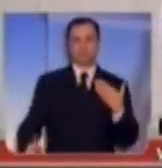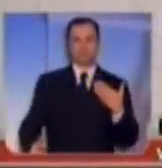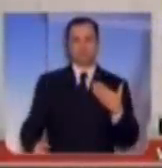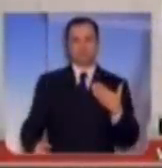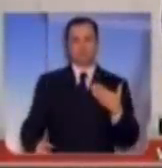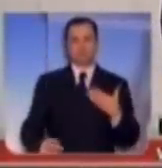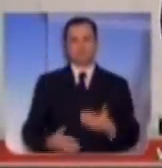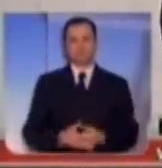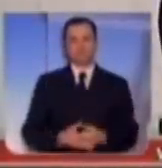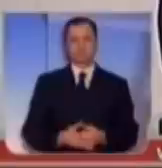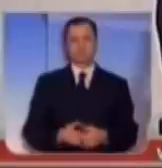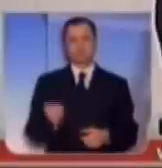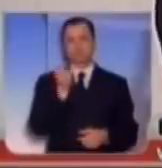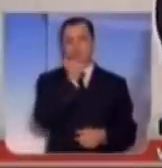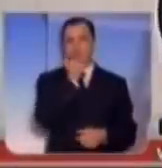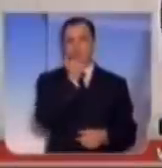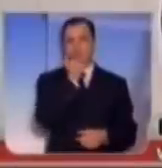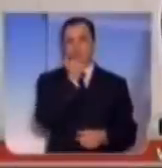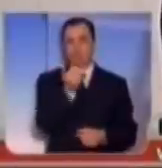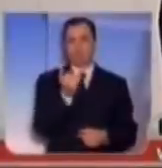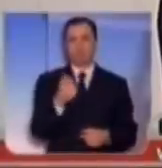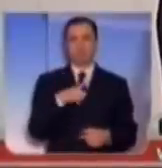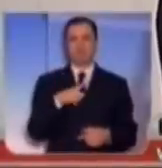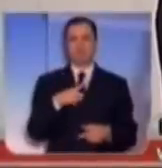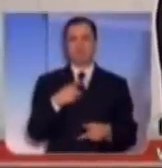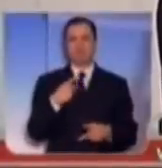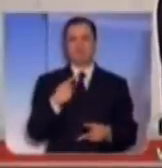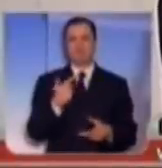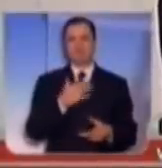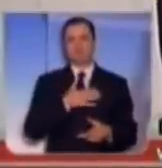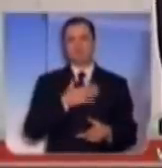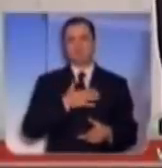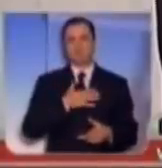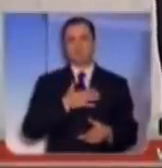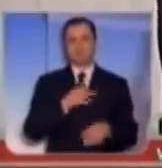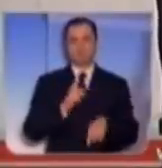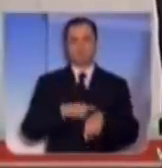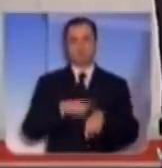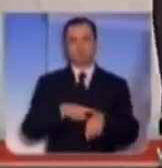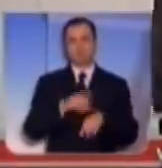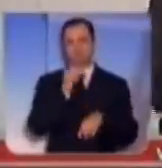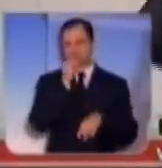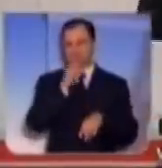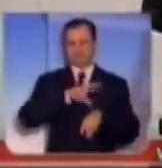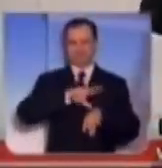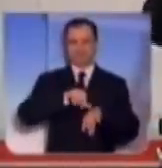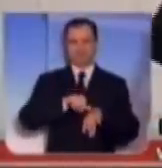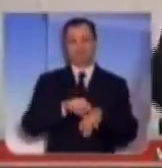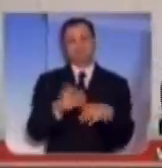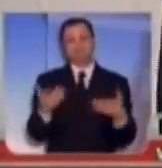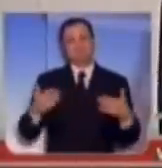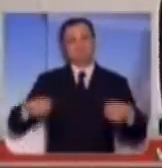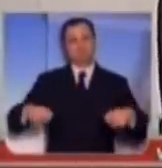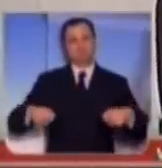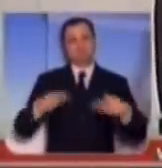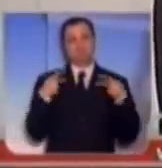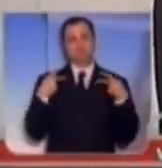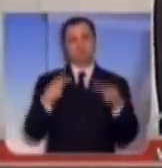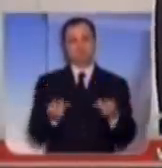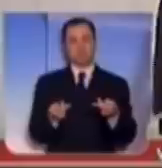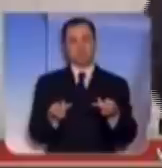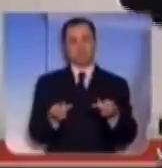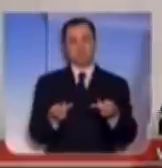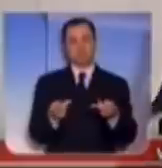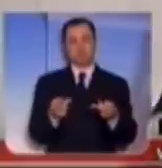presidente, e desculpa aí o excesso aqui do meu tempo. Eu sei que eu extrapolei, mas eu tinha que falar isso,